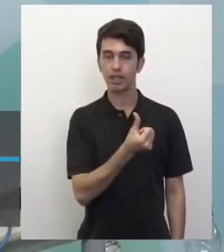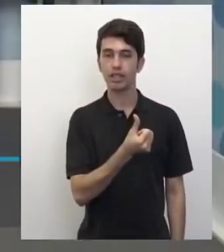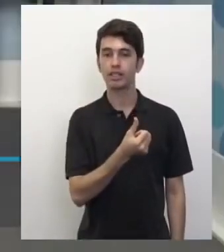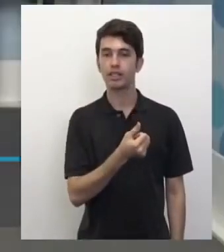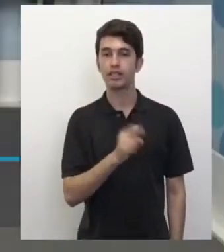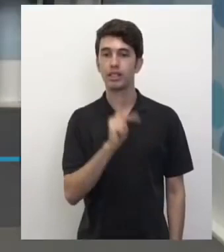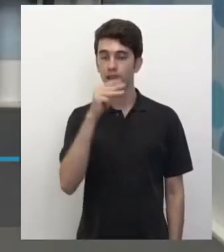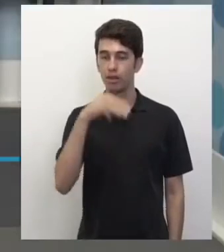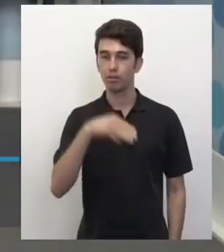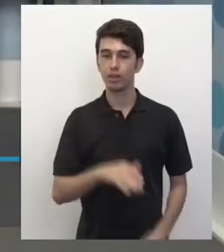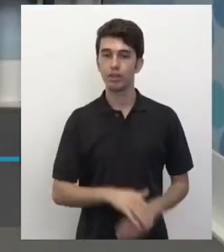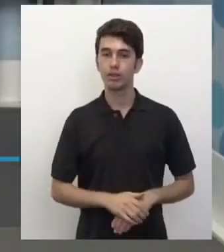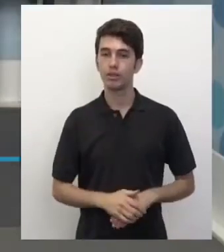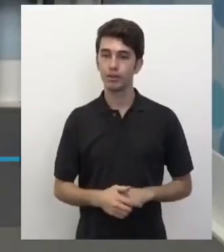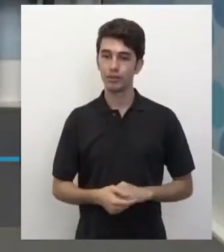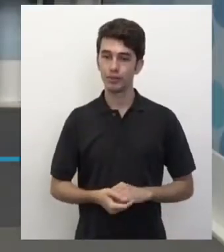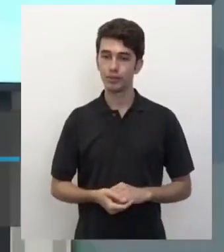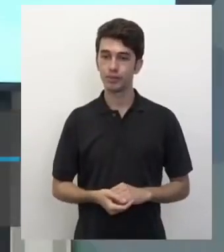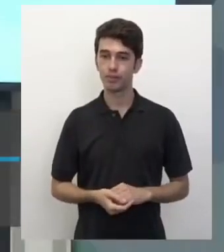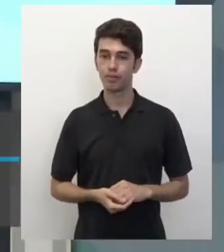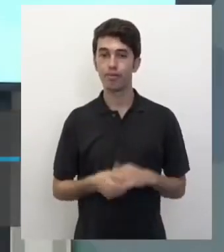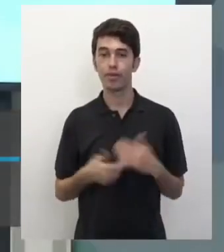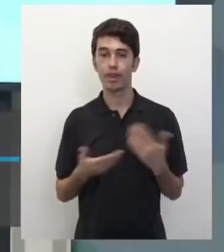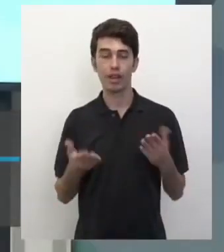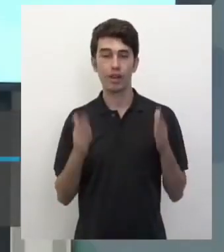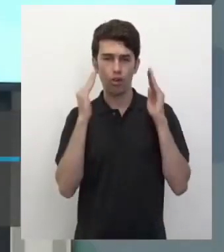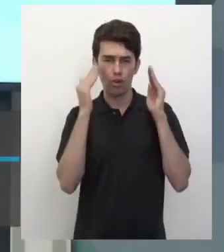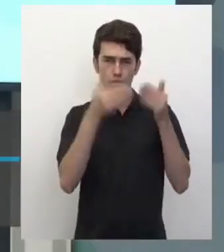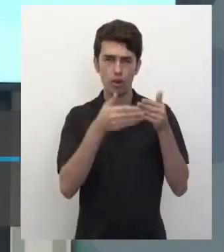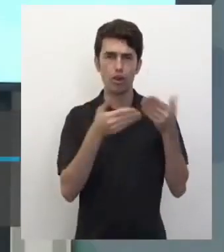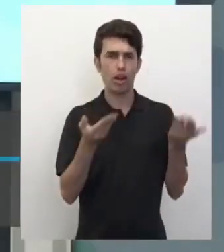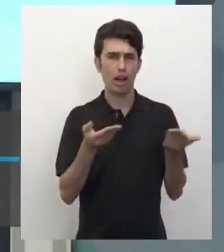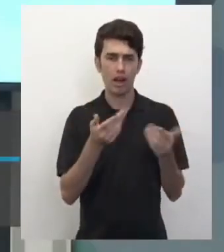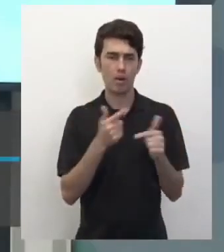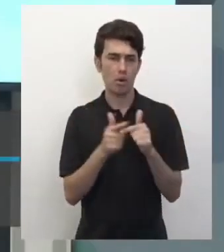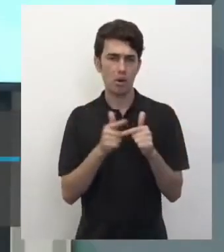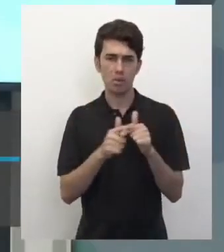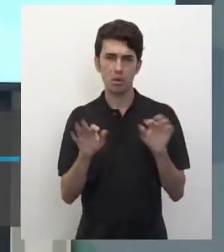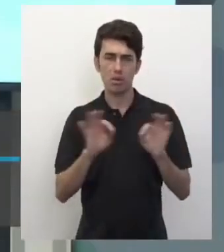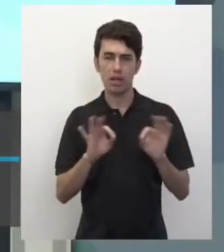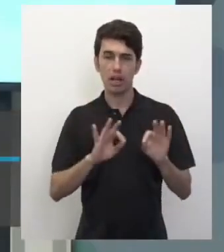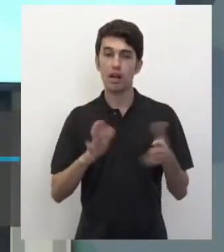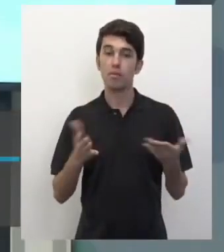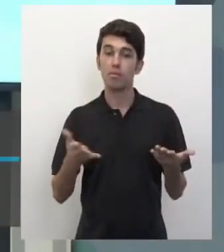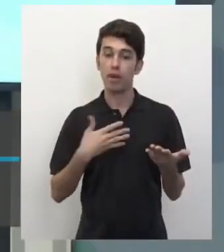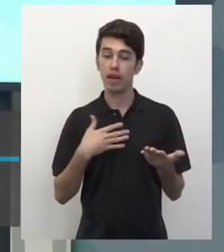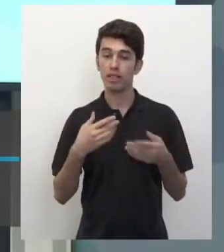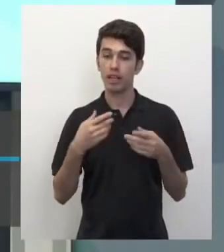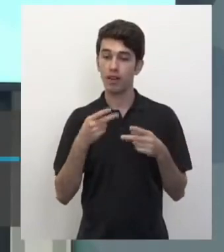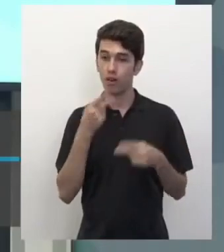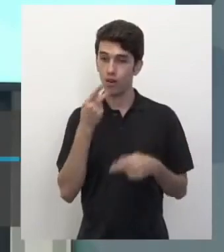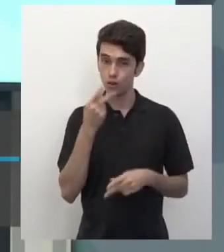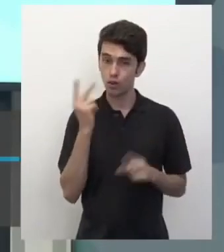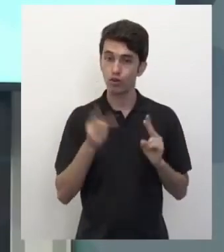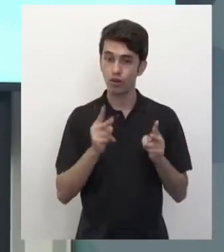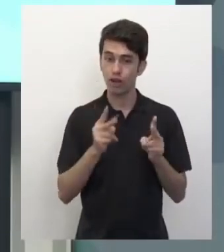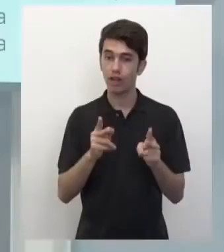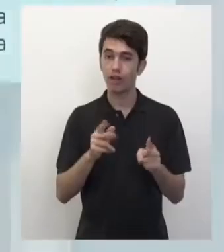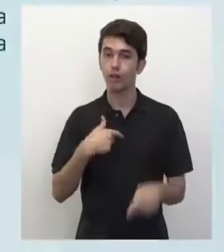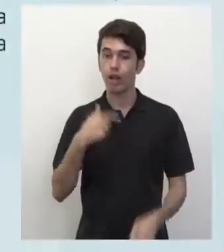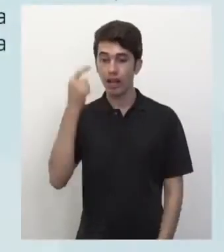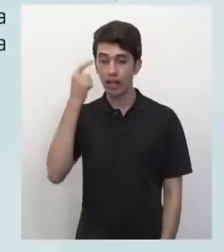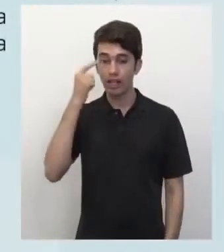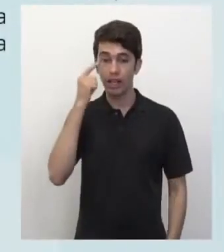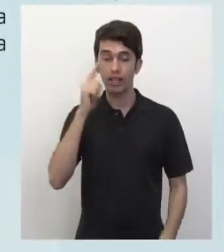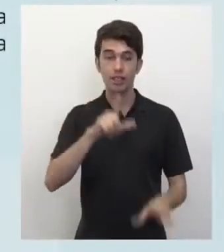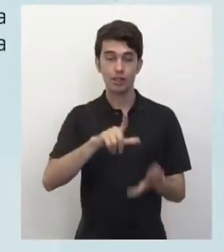48. Perfeito. E aí, qual é o foco? Acho que o pessoal não teve muito problema com o cálculo, não. Mas eu insisto, no caso aqui, na ideia de